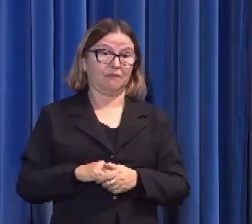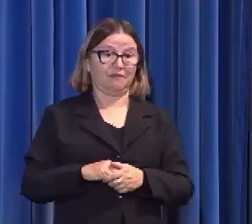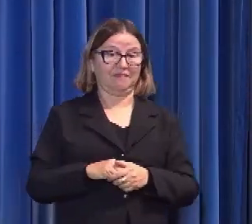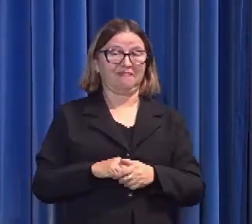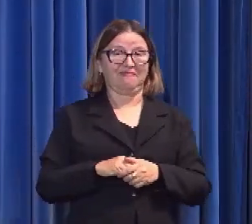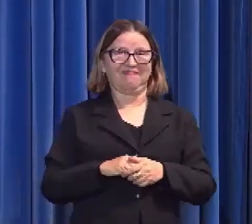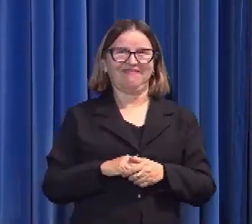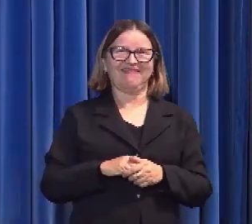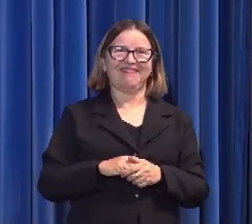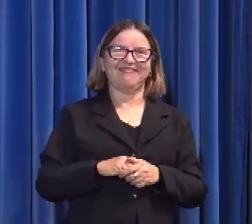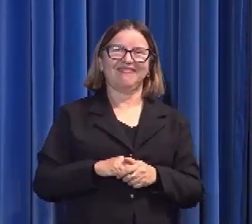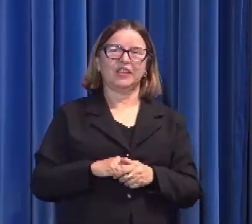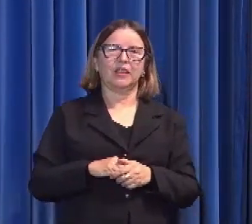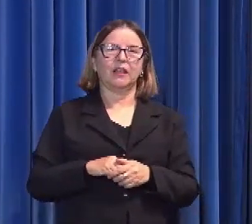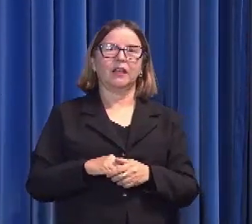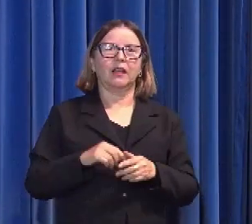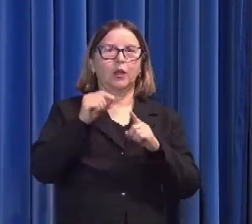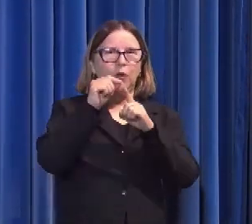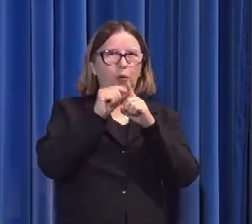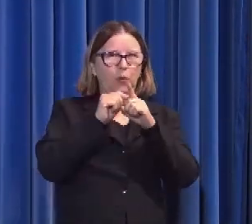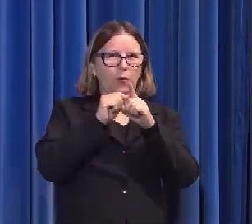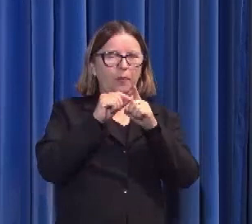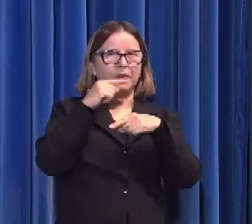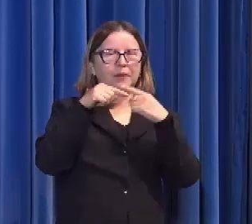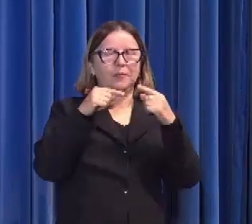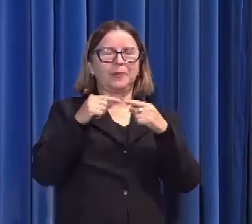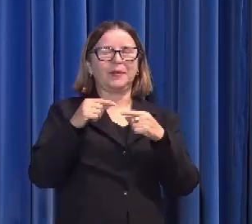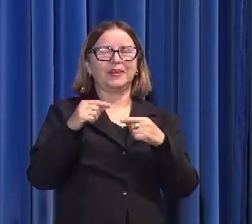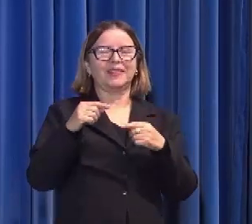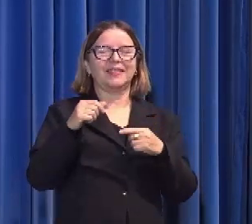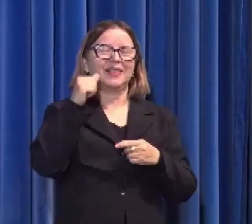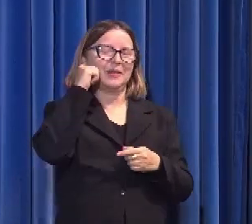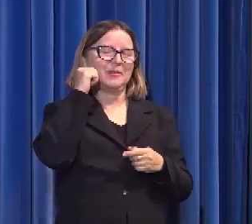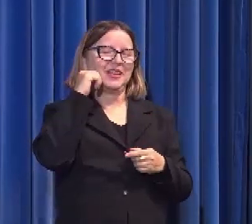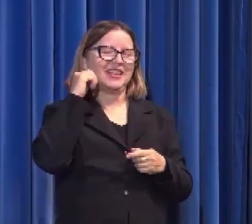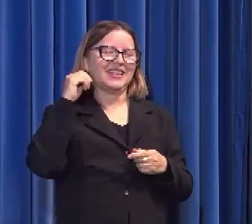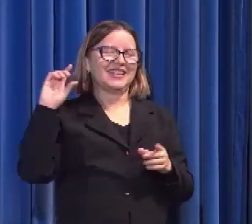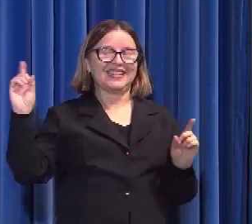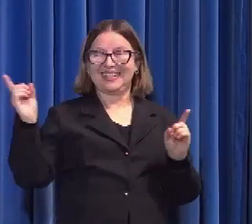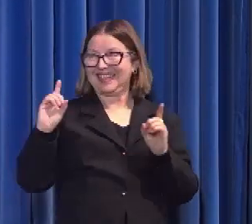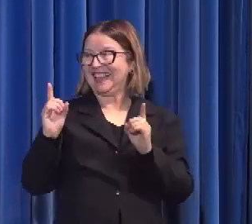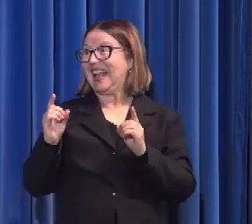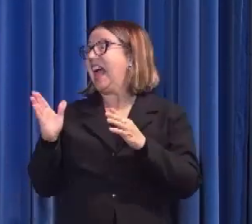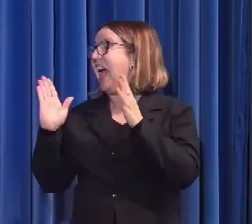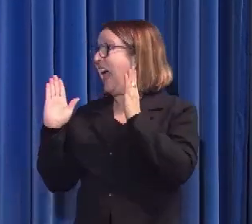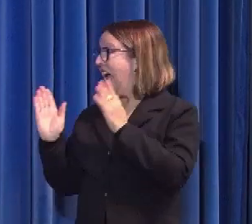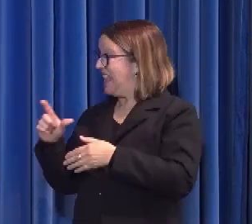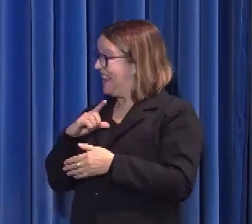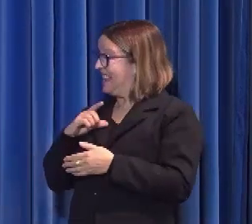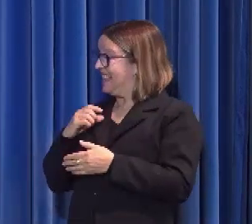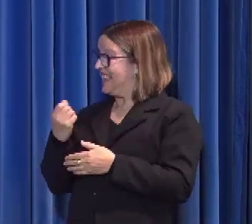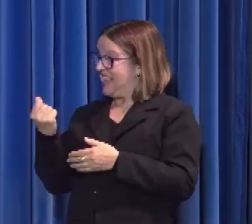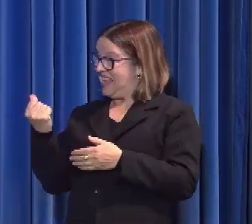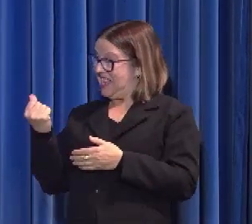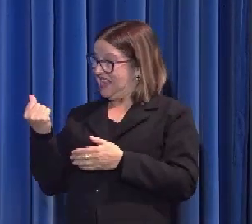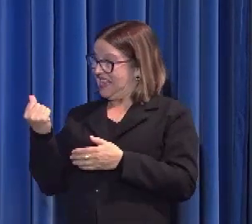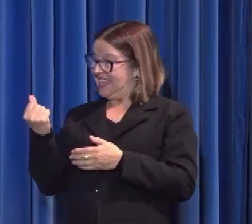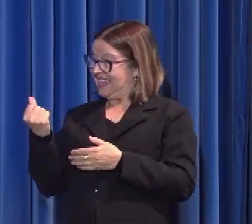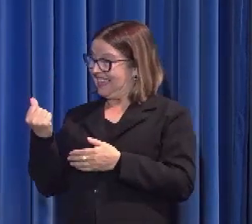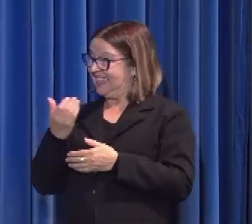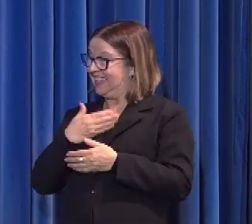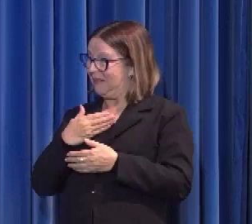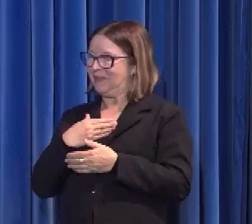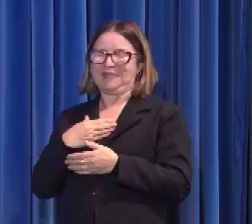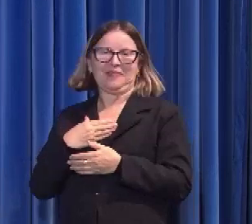pena é um mês depois ela diz chegou o papai eu já tenho seis amigos na escola ela disse não é são seus